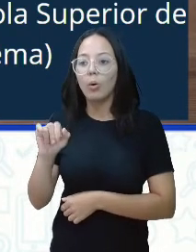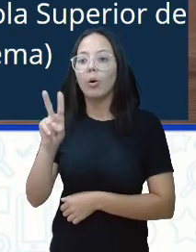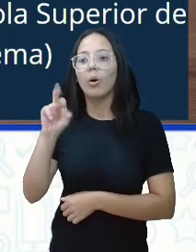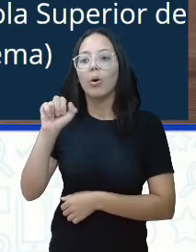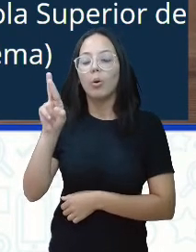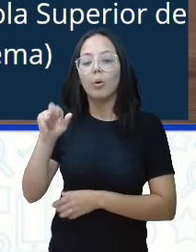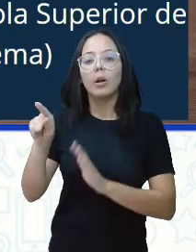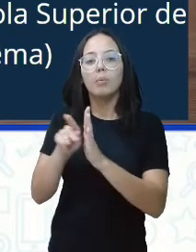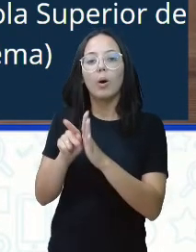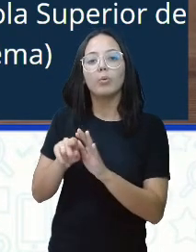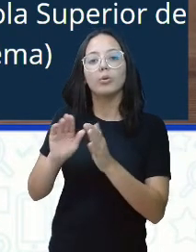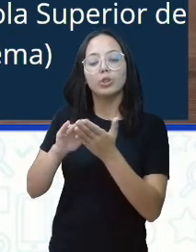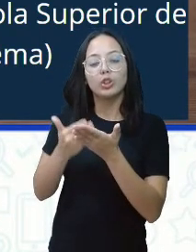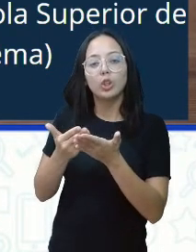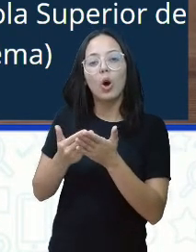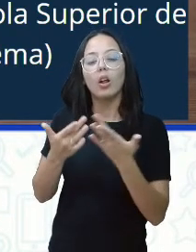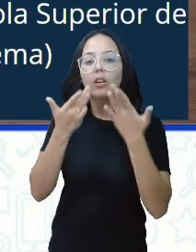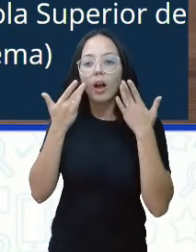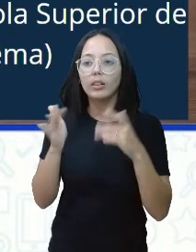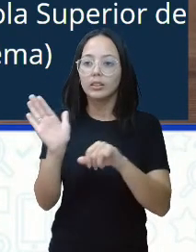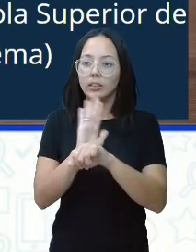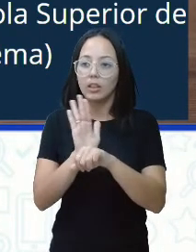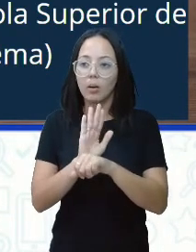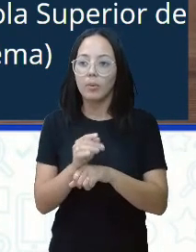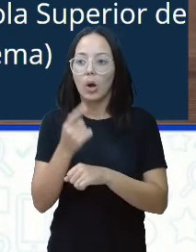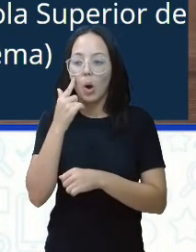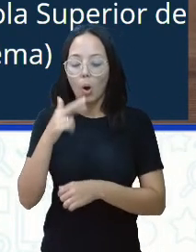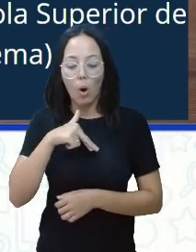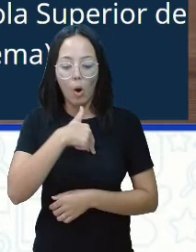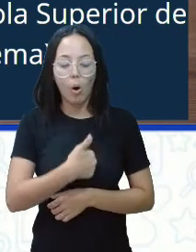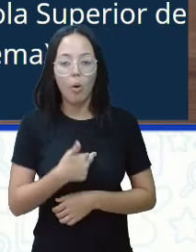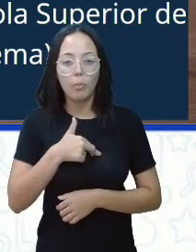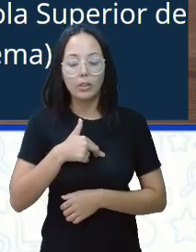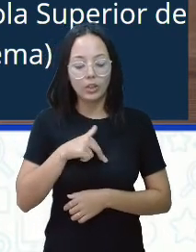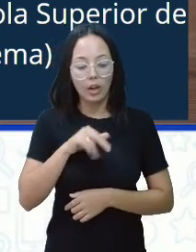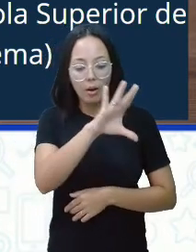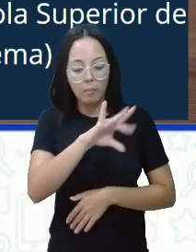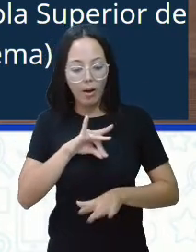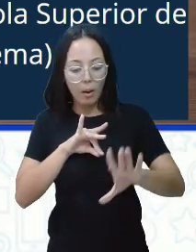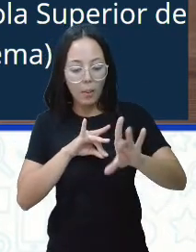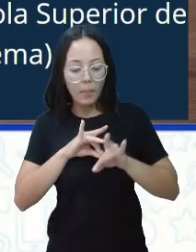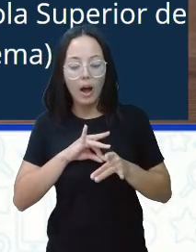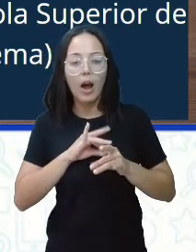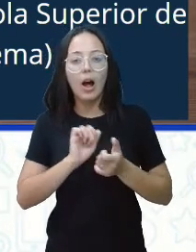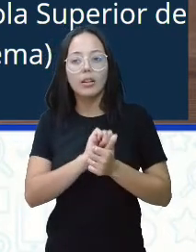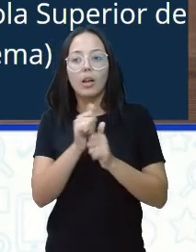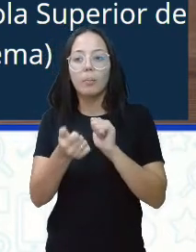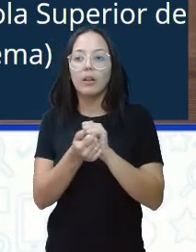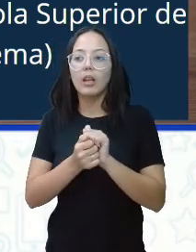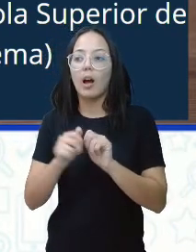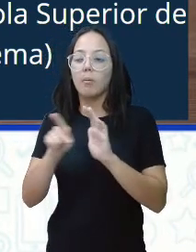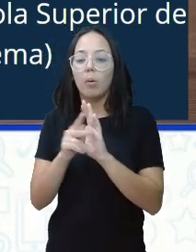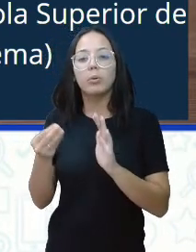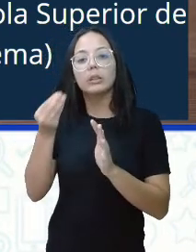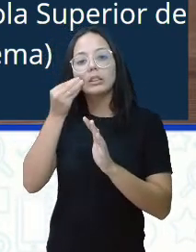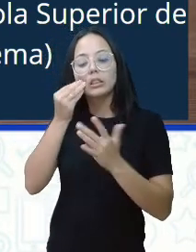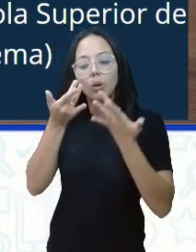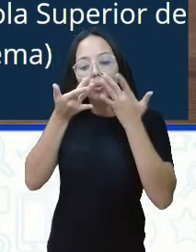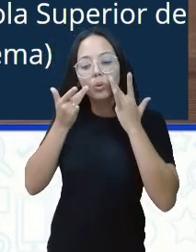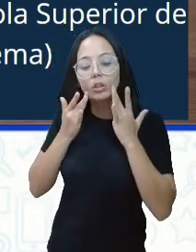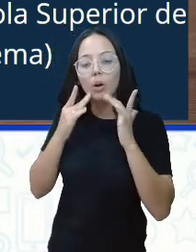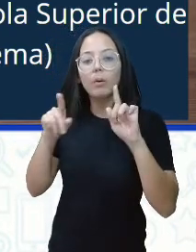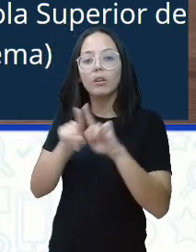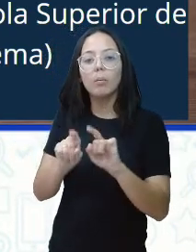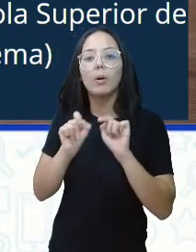de Teatro e de Cinema. Trazer a matéria romanesca para o palco tem sido uma das mais dilectas tentações do drama e